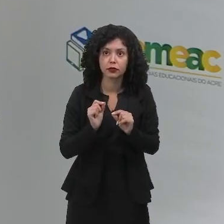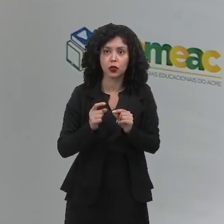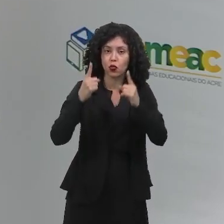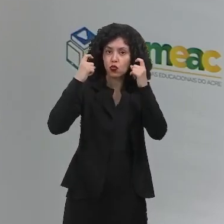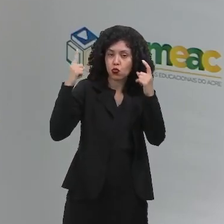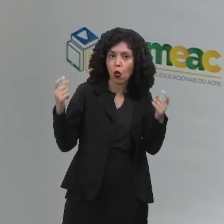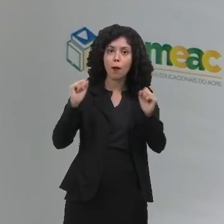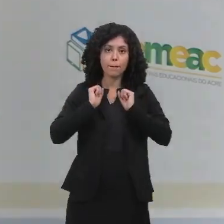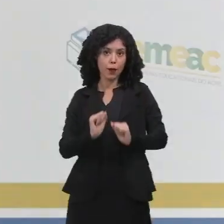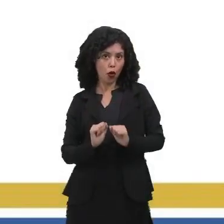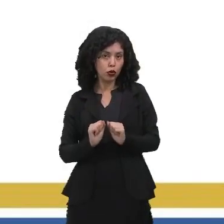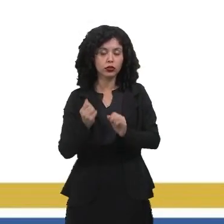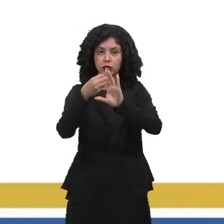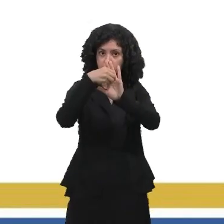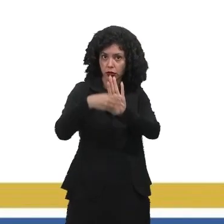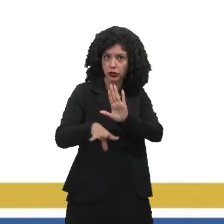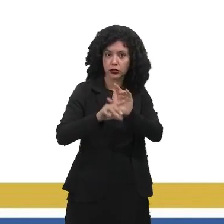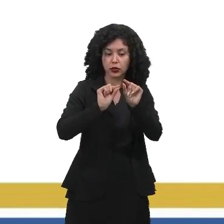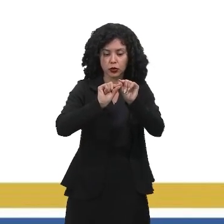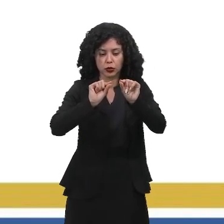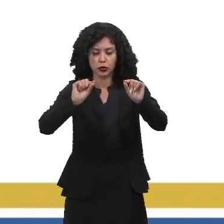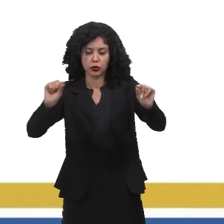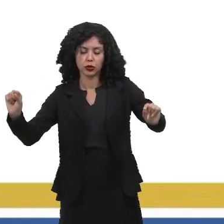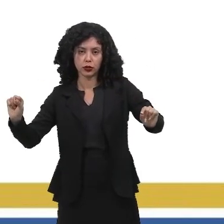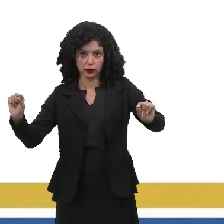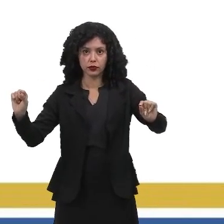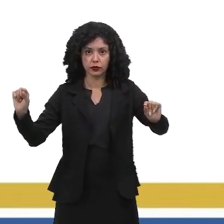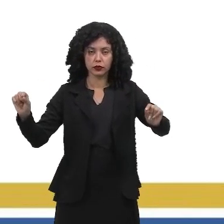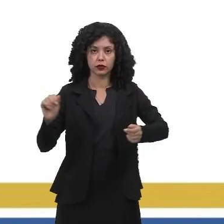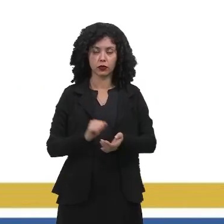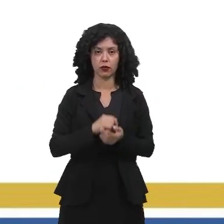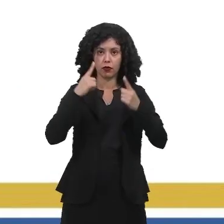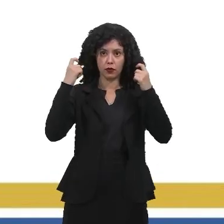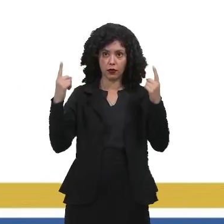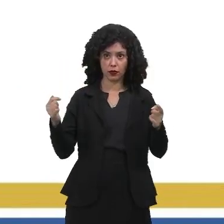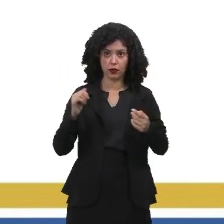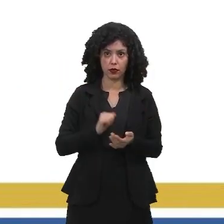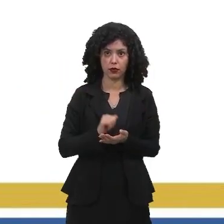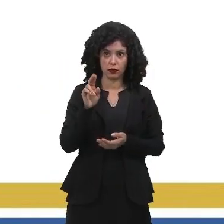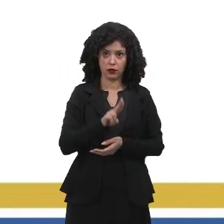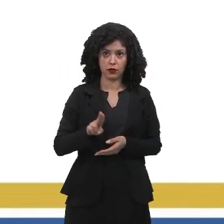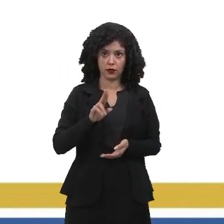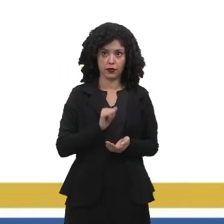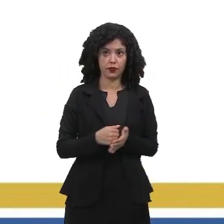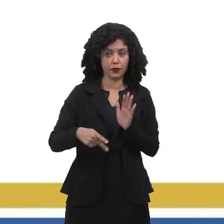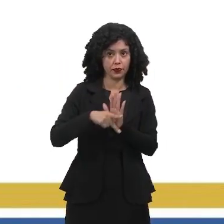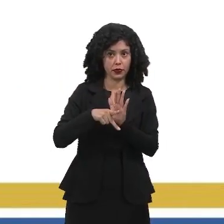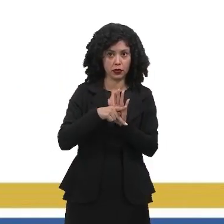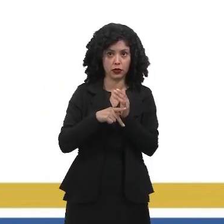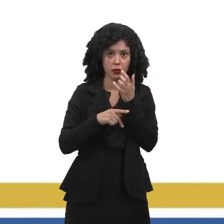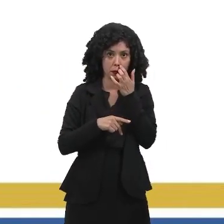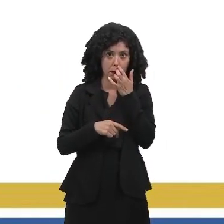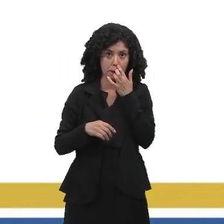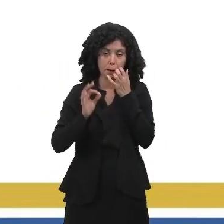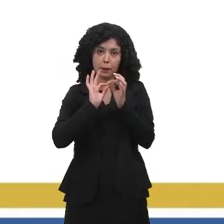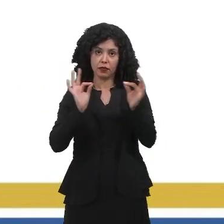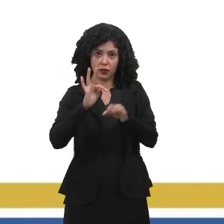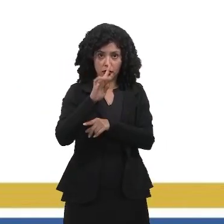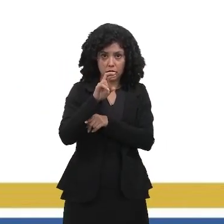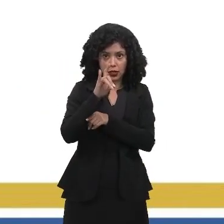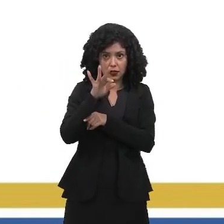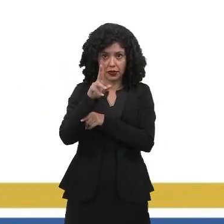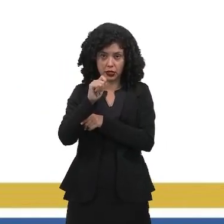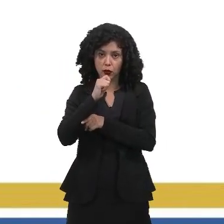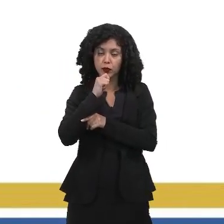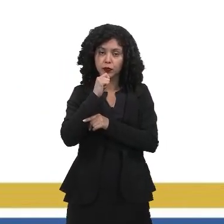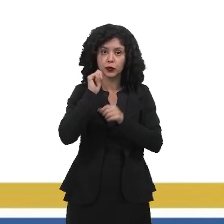ele pode ser transmitido através do barbante, ou seja, o som, o seu meio de propagação ele se dá de maneira transversal.